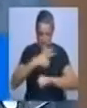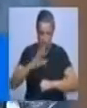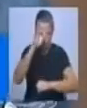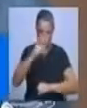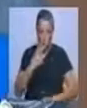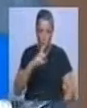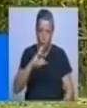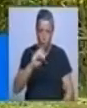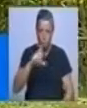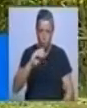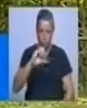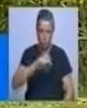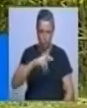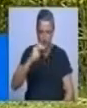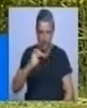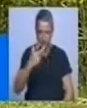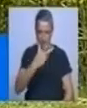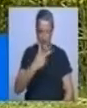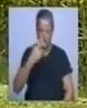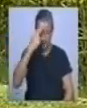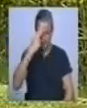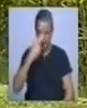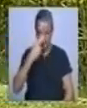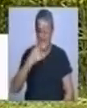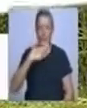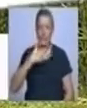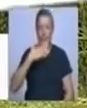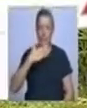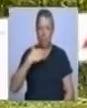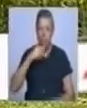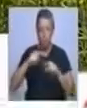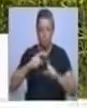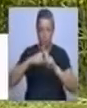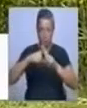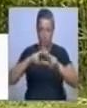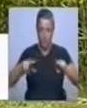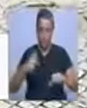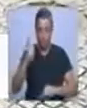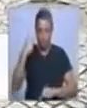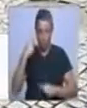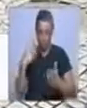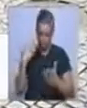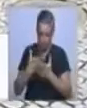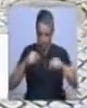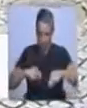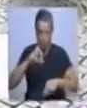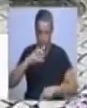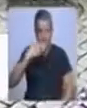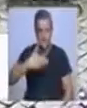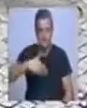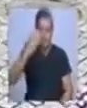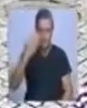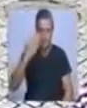também está a 100% de adesão. Em Castelo Branco, no Amato Lusitano. Desde o dia de ontem até hoje às 8 da manhã,